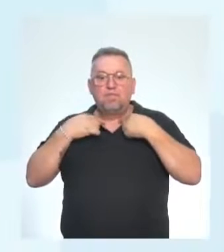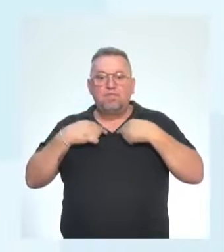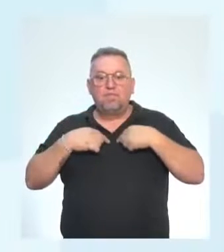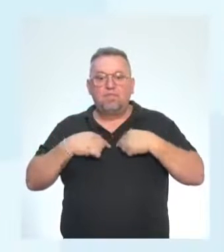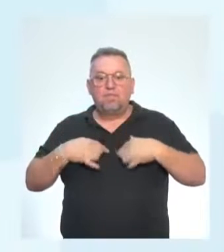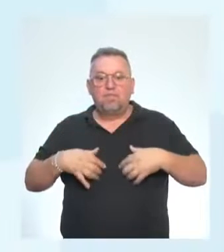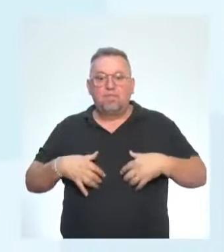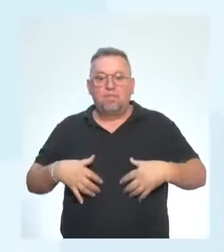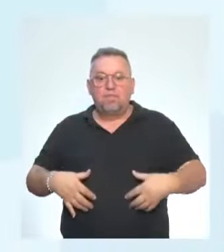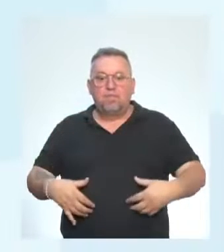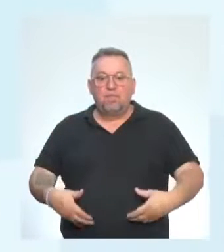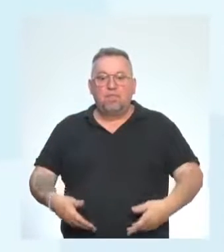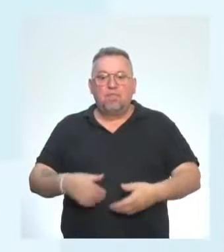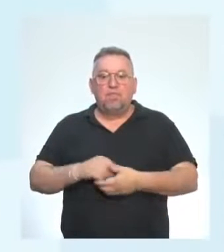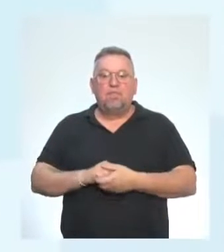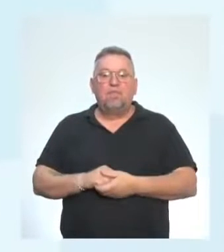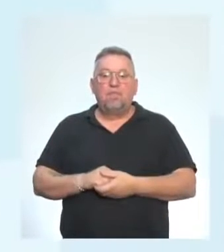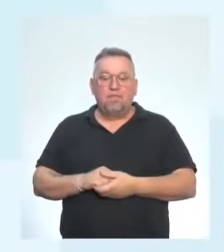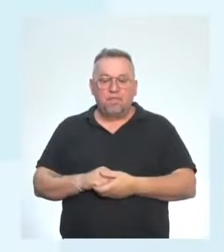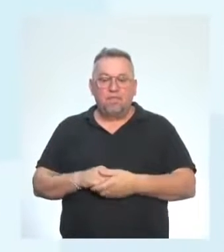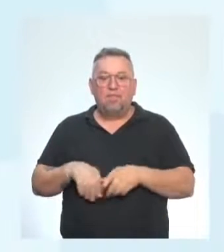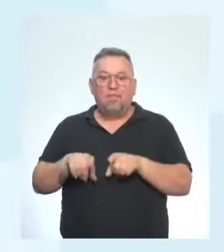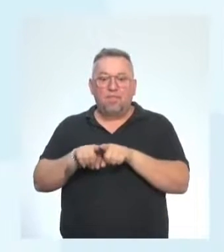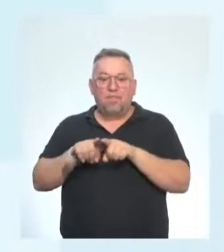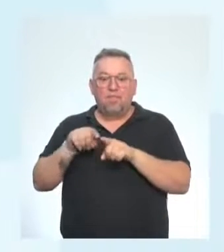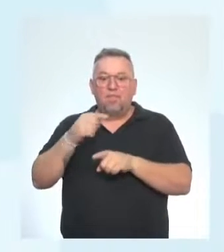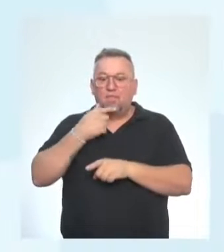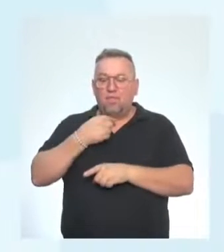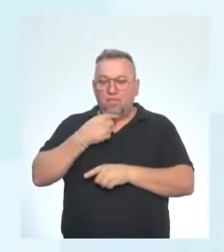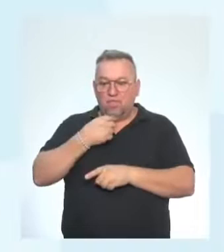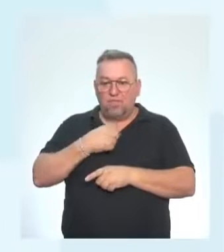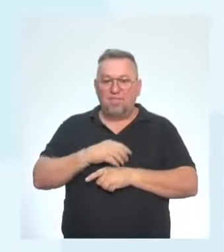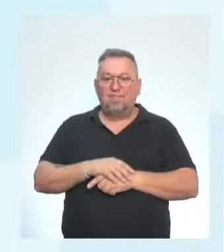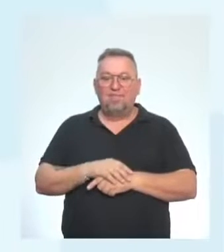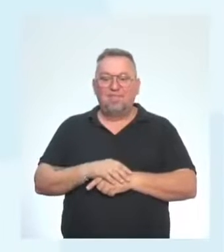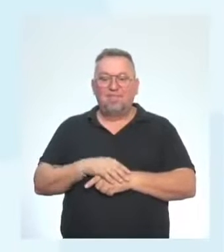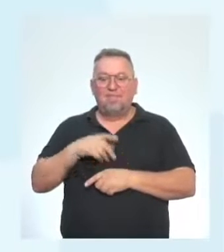pâncreas, ovário para as meninas e testículo para os meninos. Então a